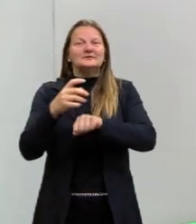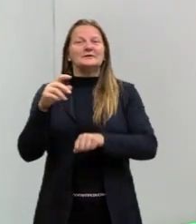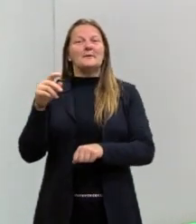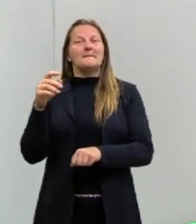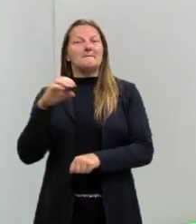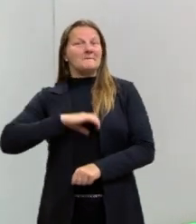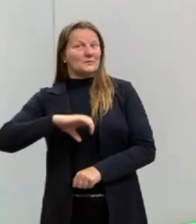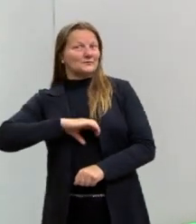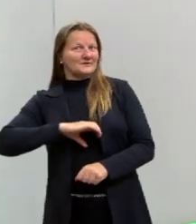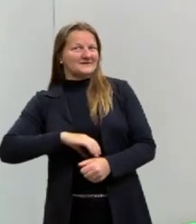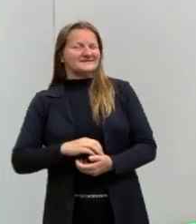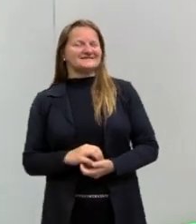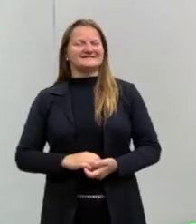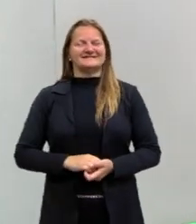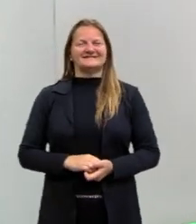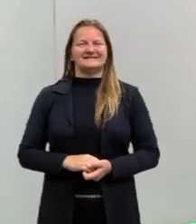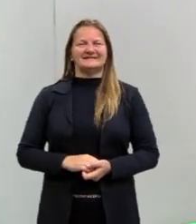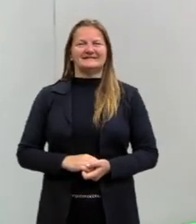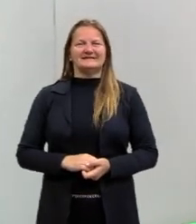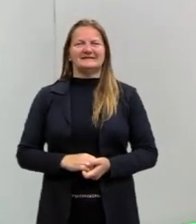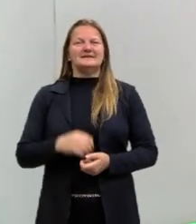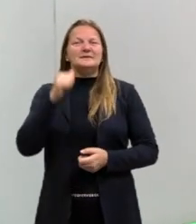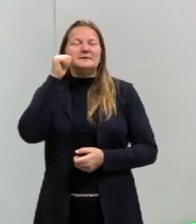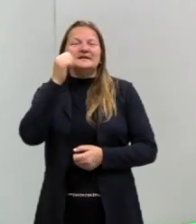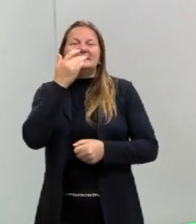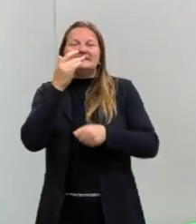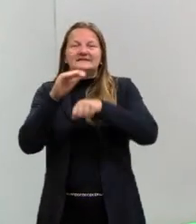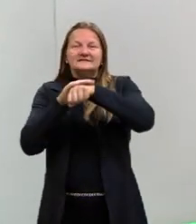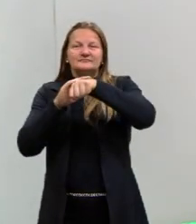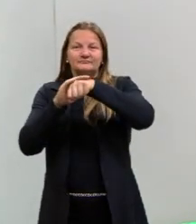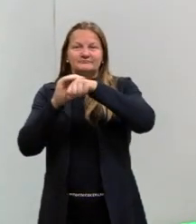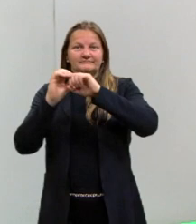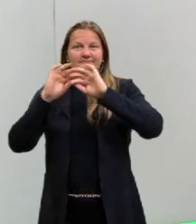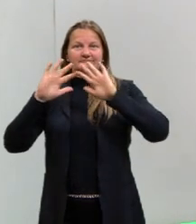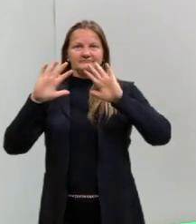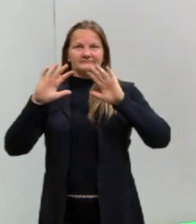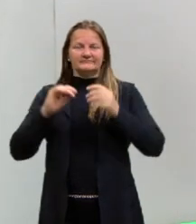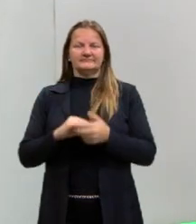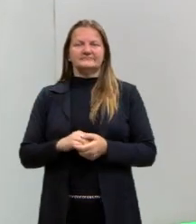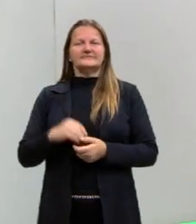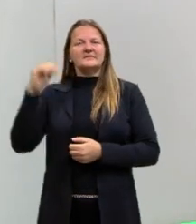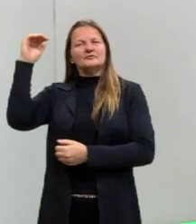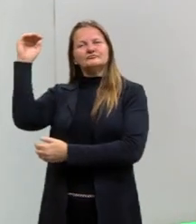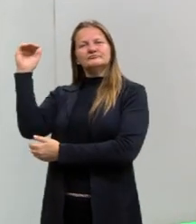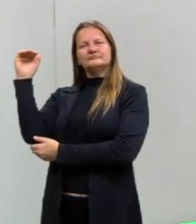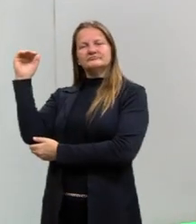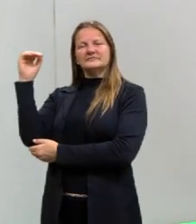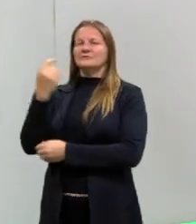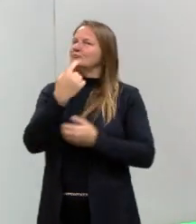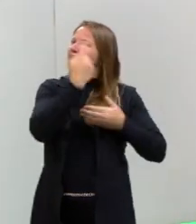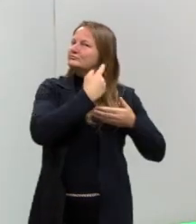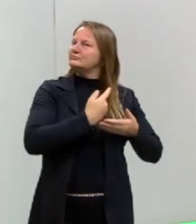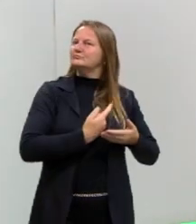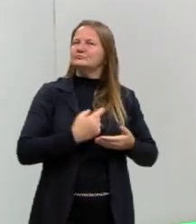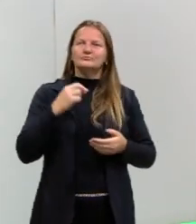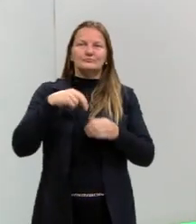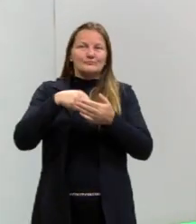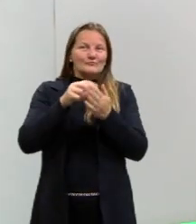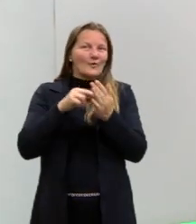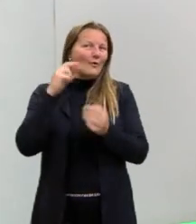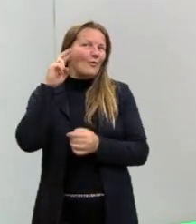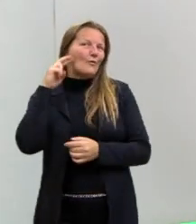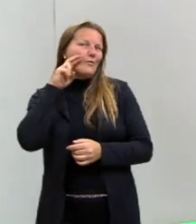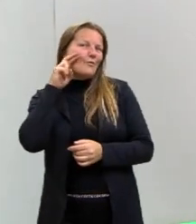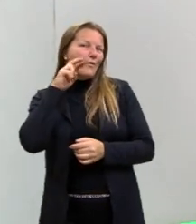de língua portuguesa. Eu sou uma mulher branca, de estatura média, cabelos cacheados, pintados aí de